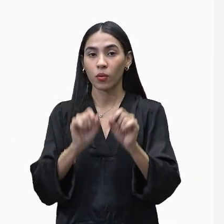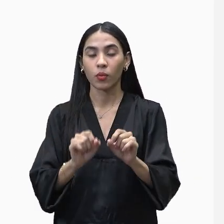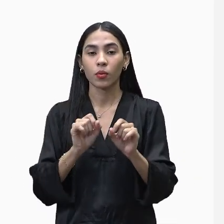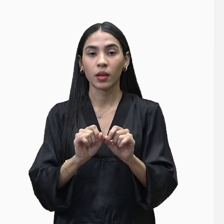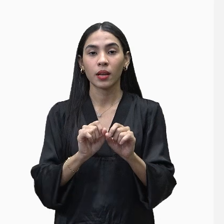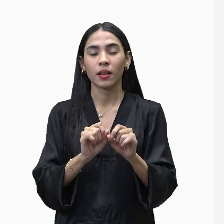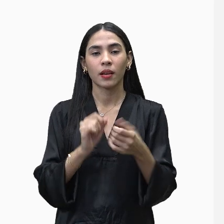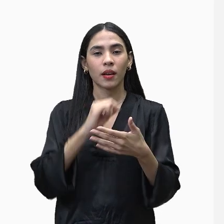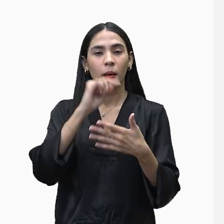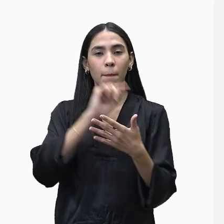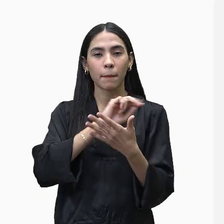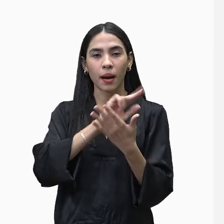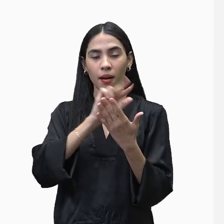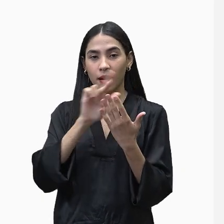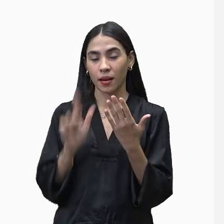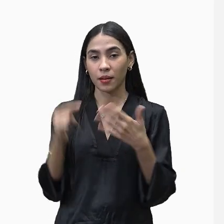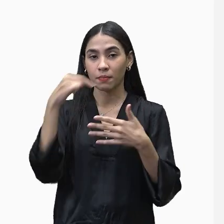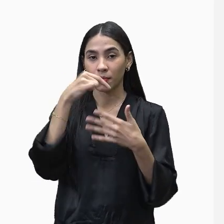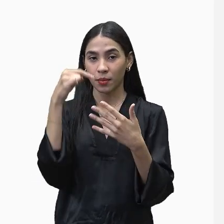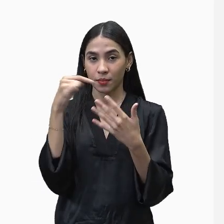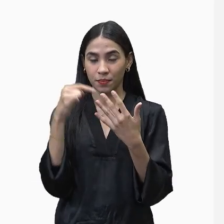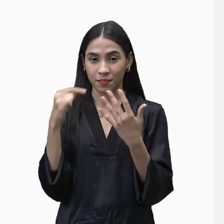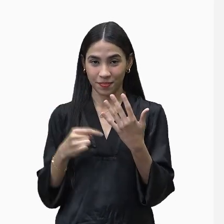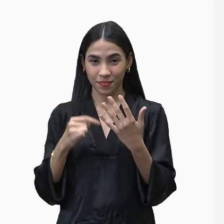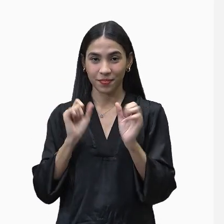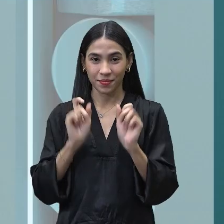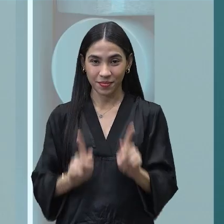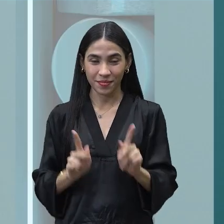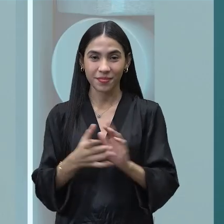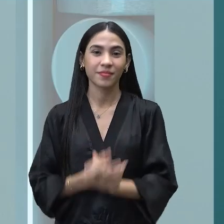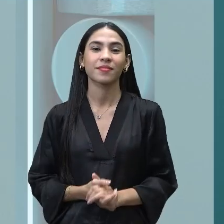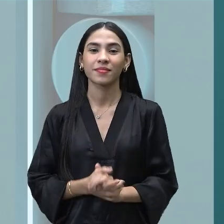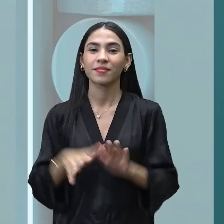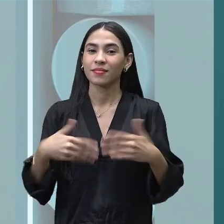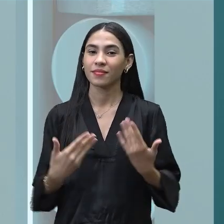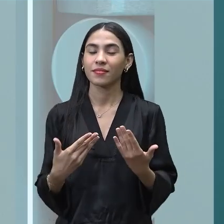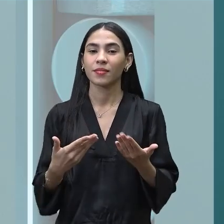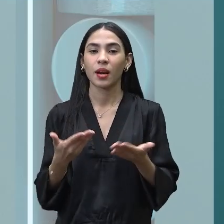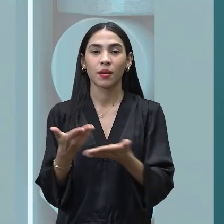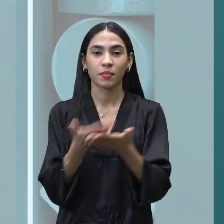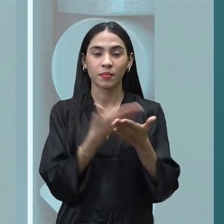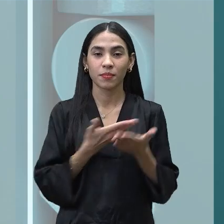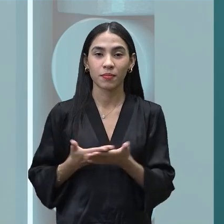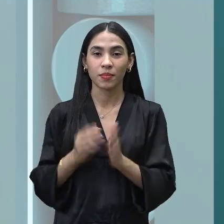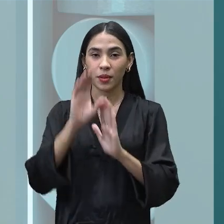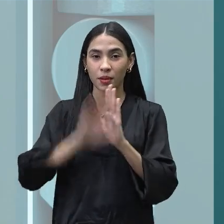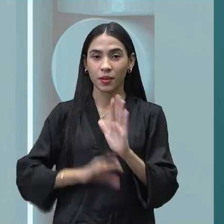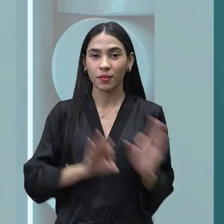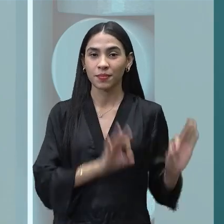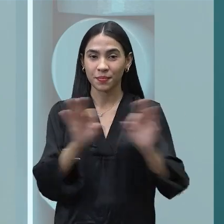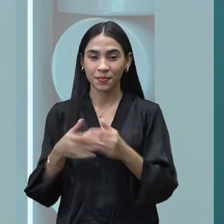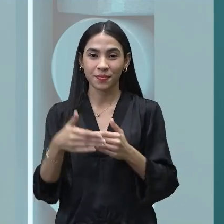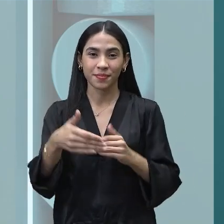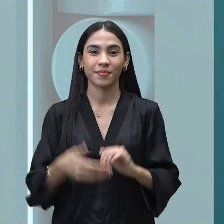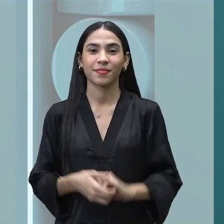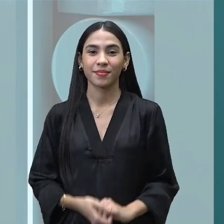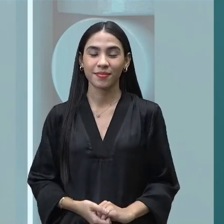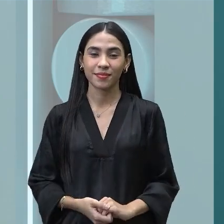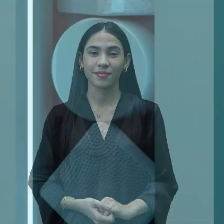hipérbato, síncrase, polissíndeto e pleonasmo, ok? Então, esse é o nosso conteúdo e vamos à nossa